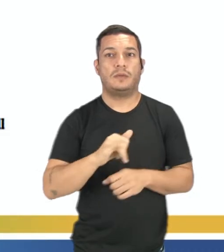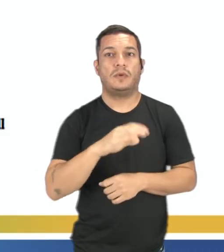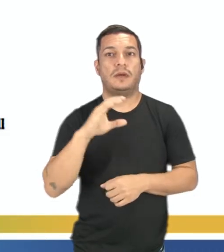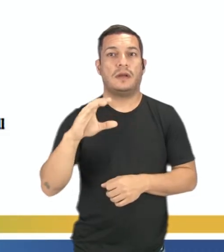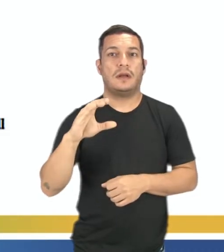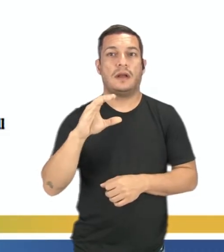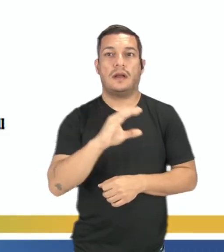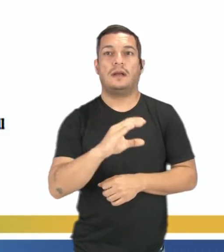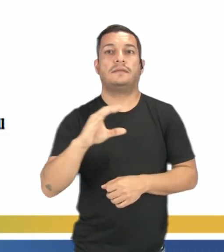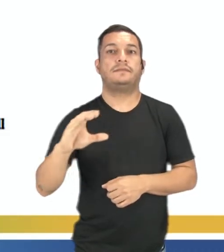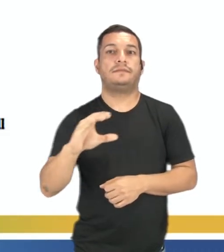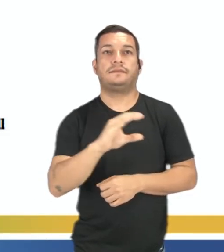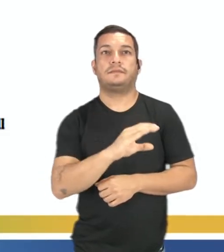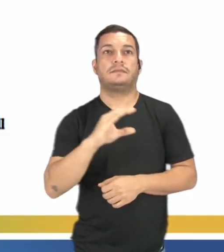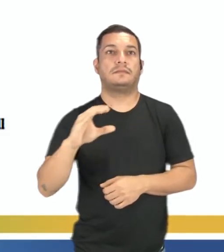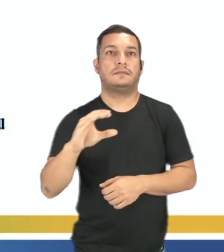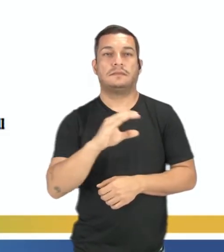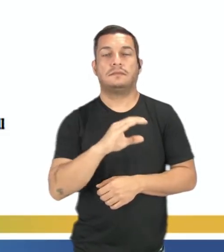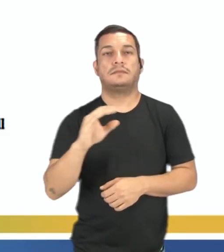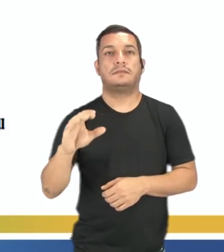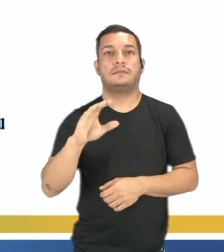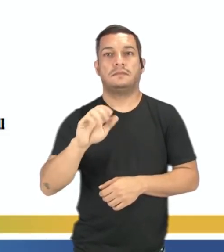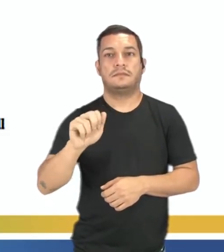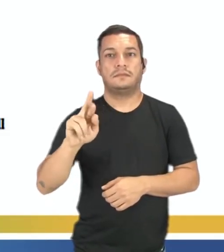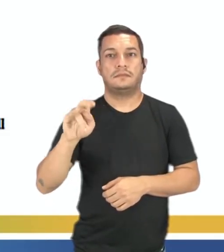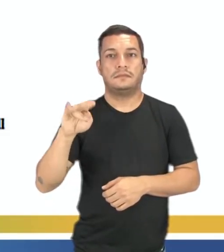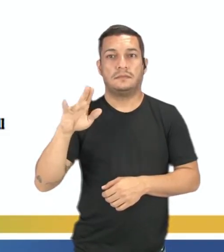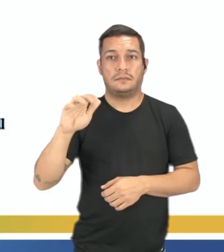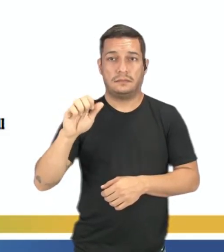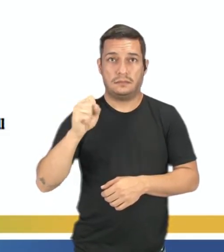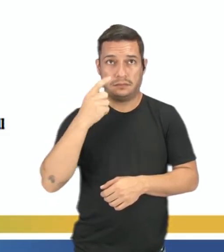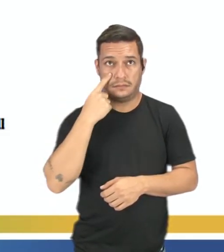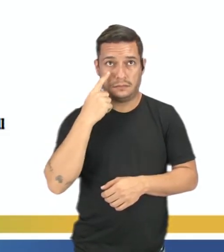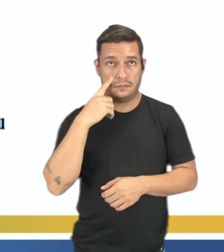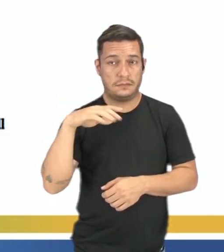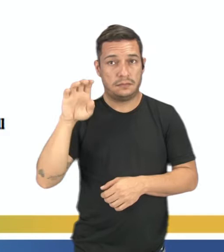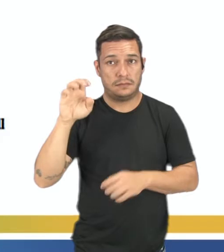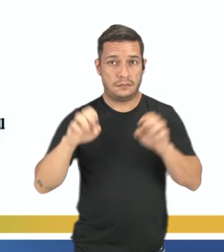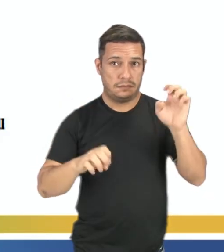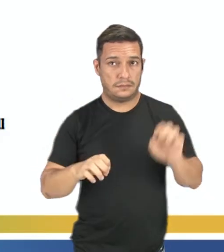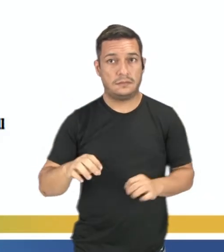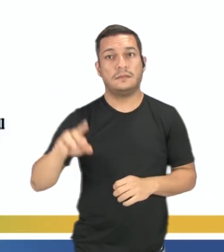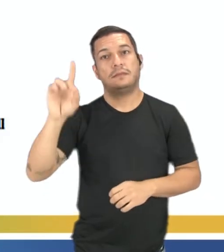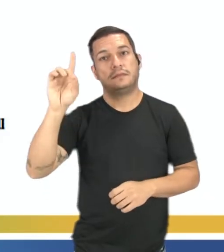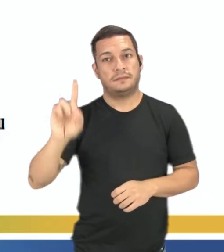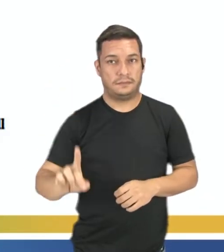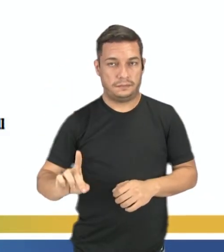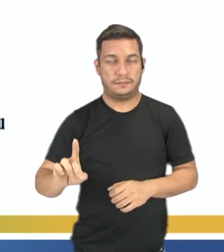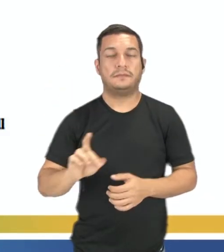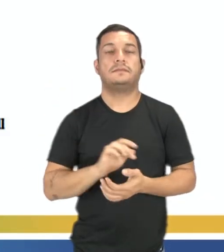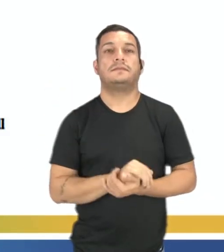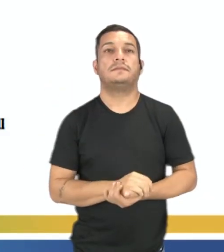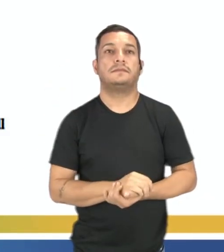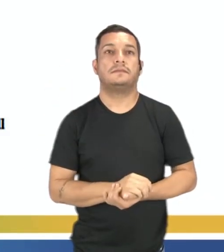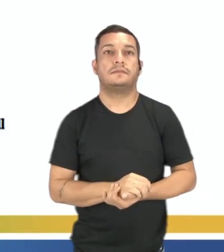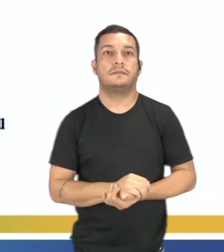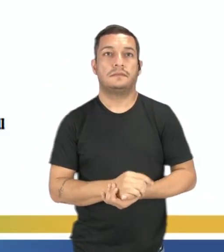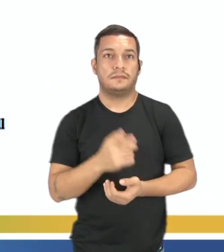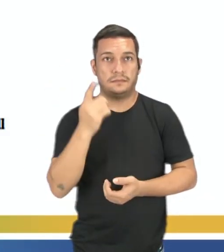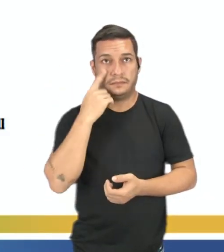carbono né entre duas cadeias carbônicas aqui ó uma da esquerda e uma da